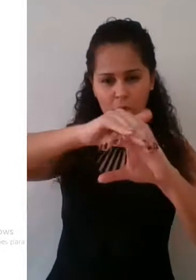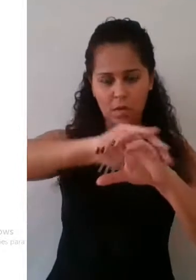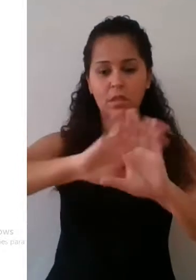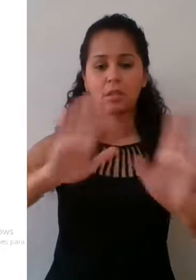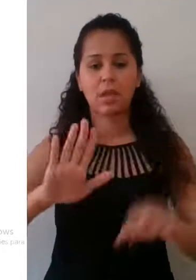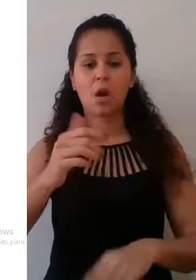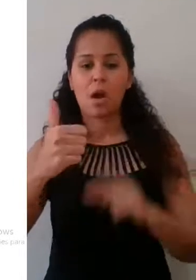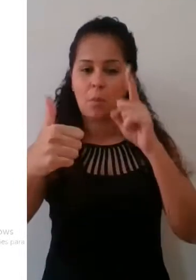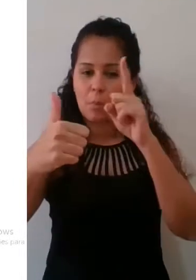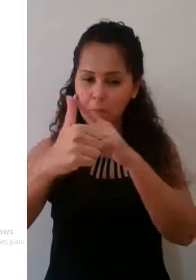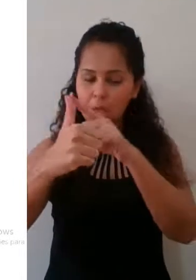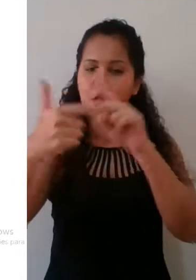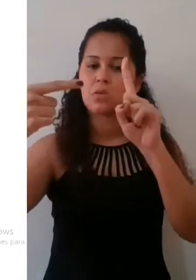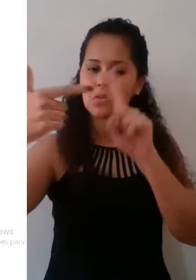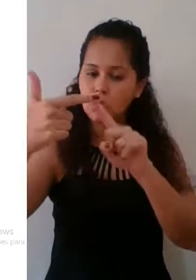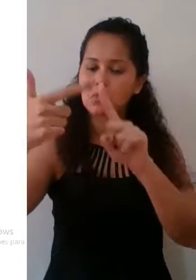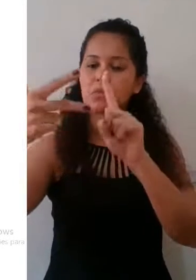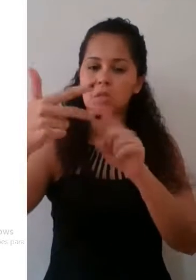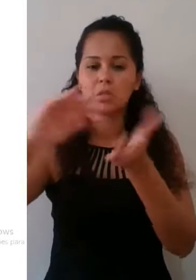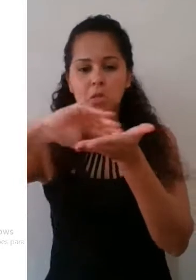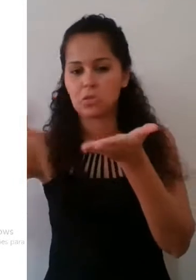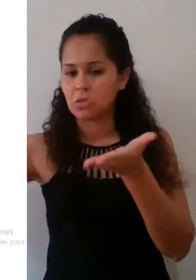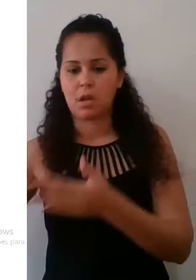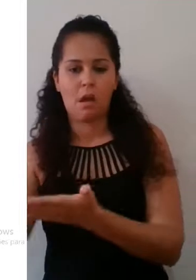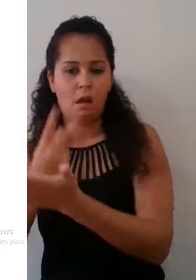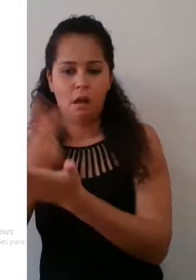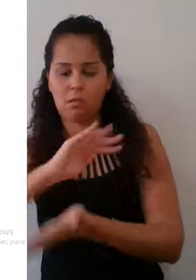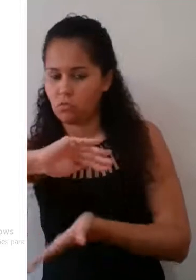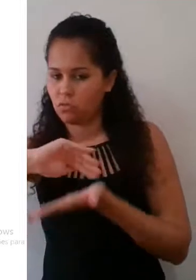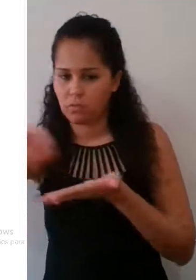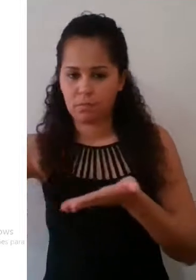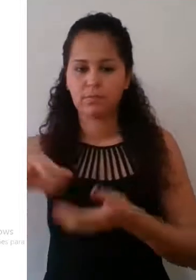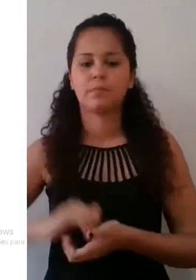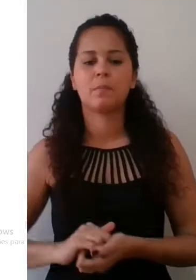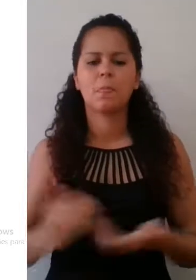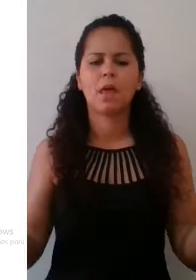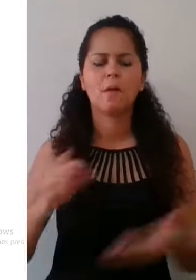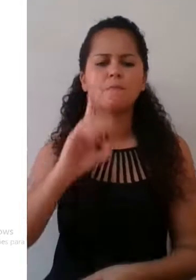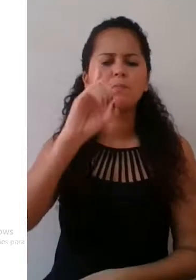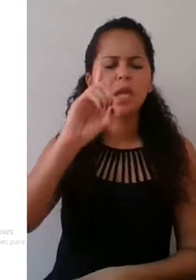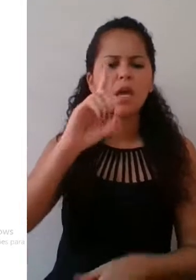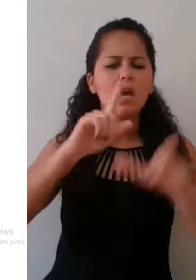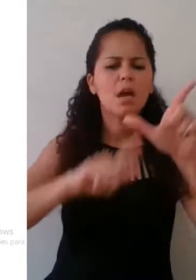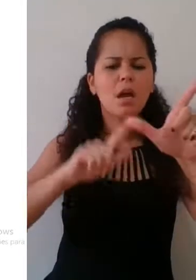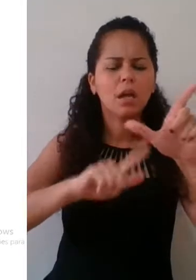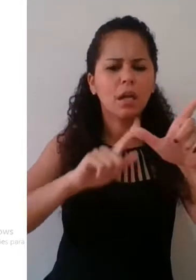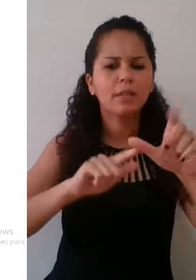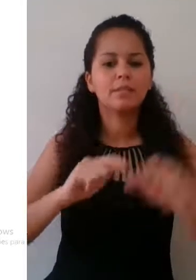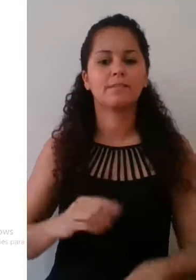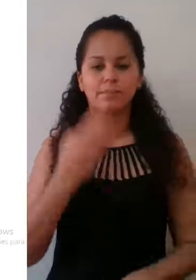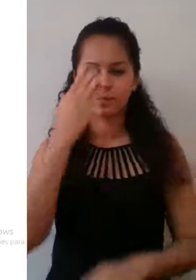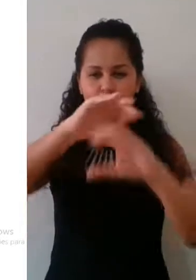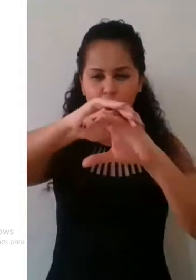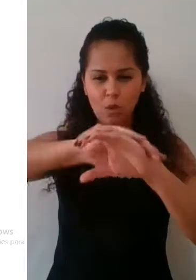a segunda e a terceira opção. Letra D, ó. Trata-se de um espelho convexo? Sim. Quando o objeto é